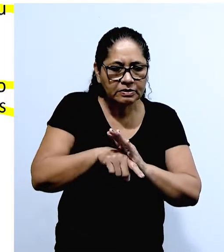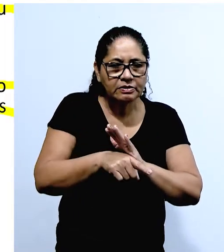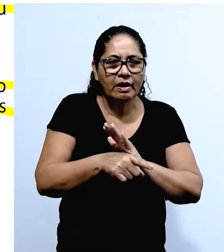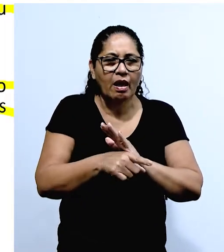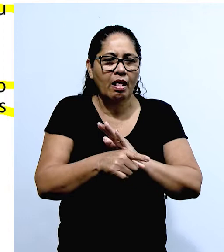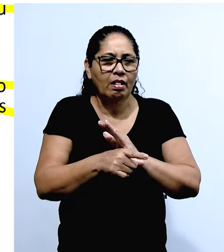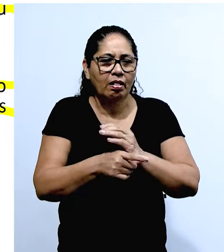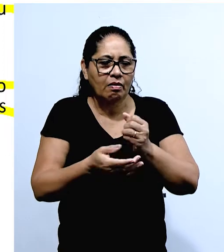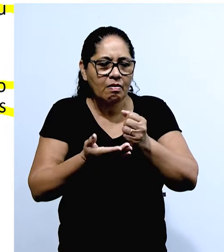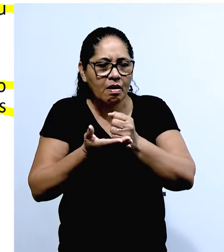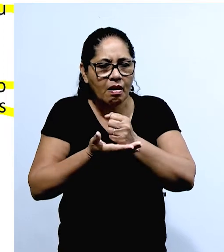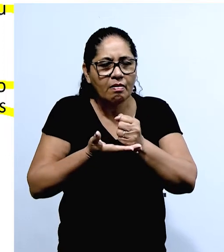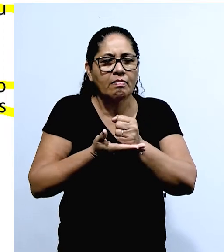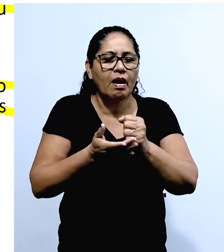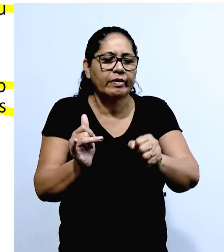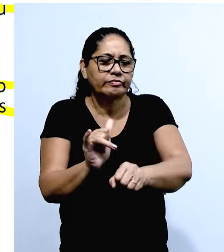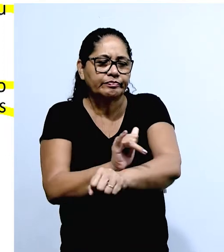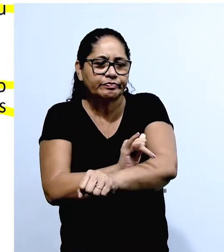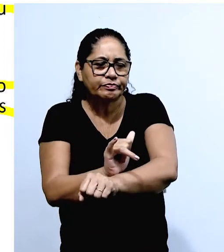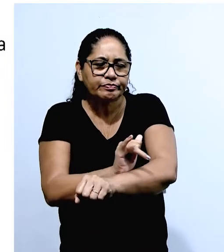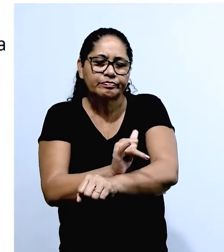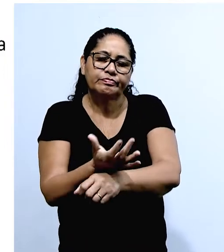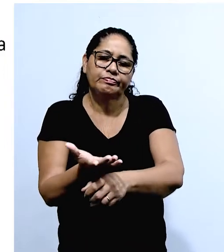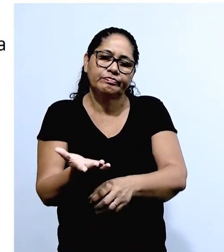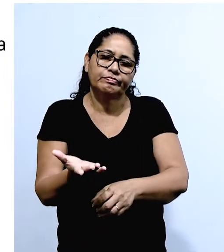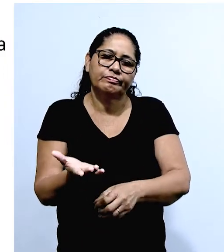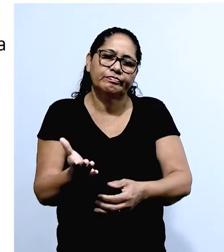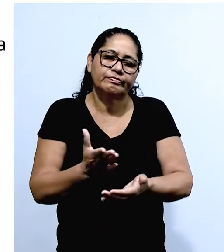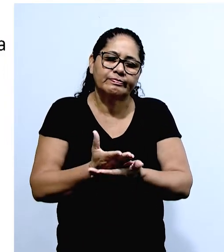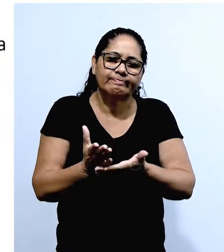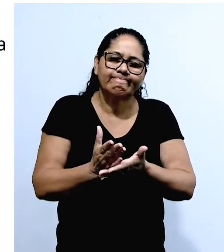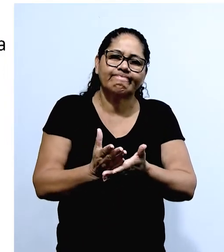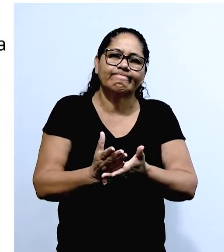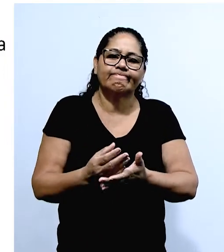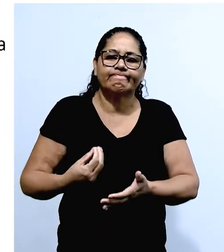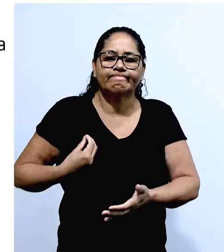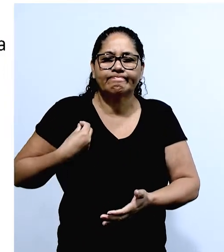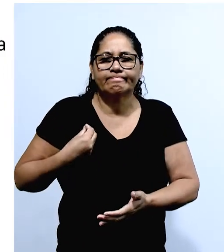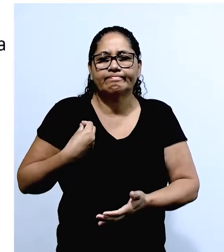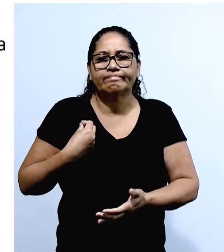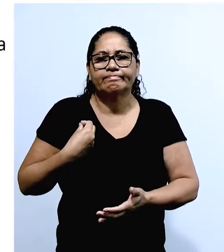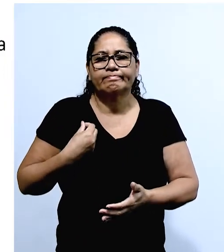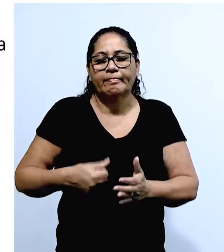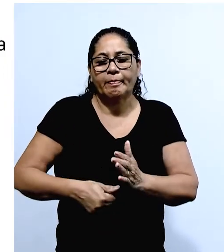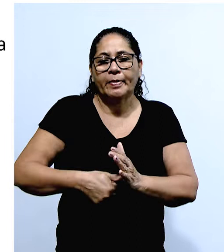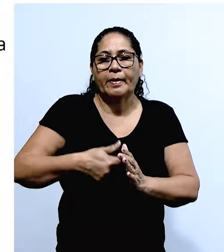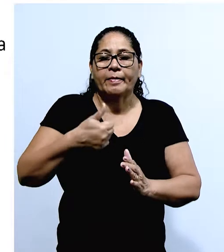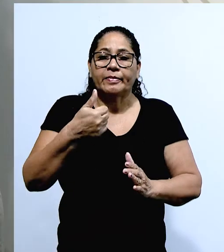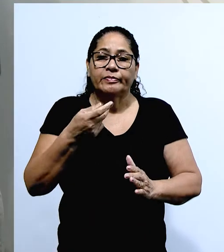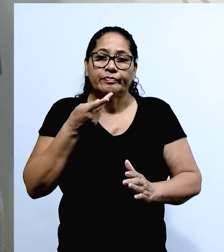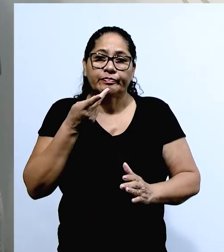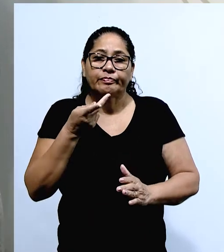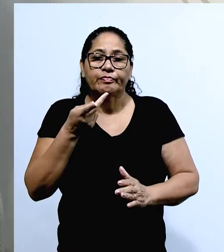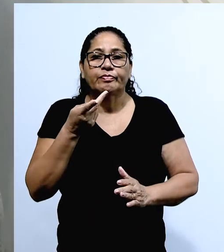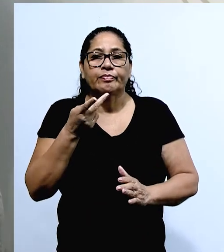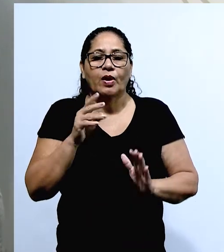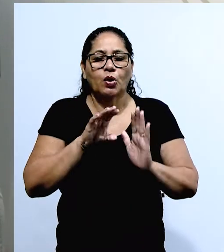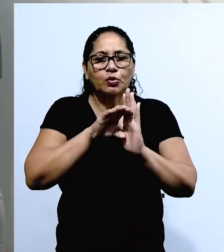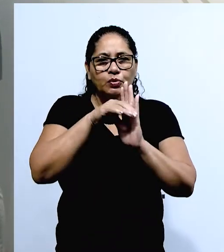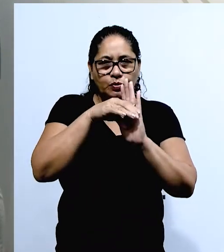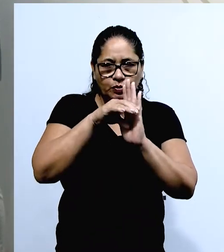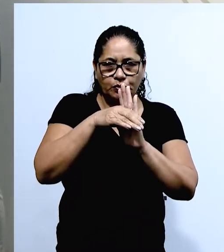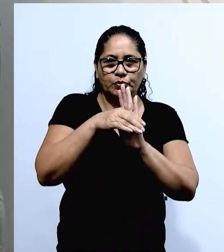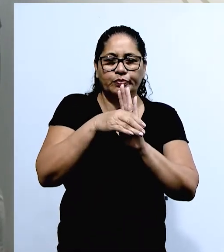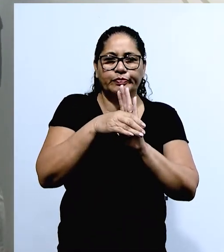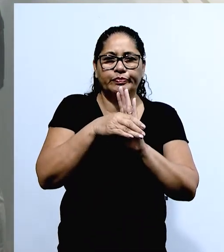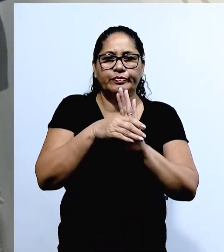as diretrizes estratégicas, caso elas sejam existentes, né, gente? Então, primeiramente, aqui a gente vai tratar do conceito